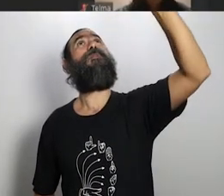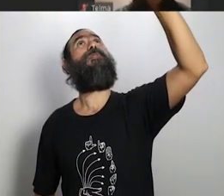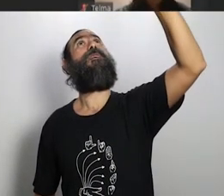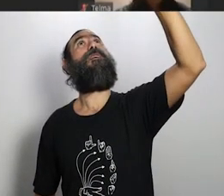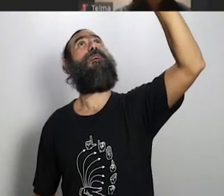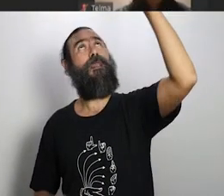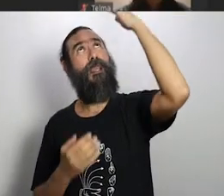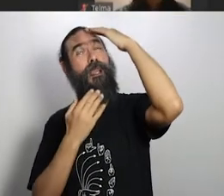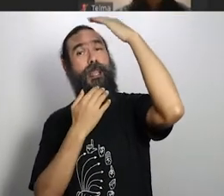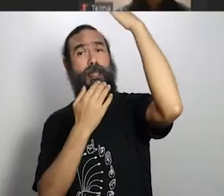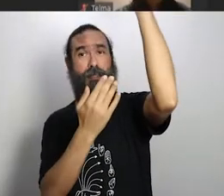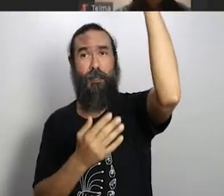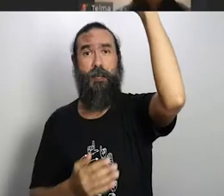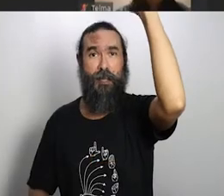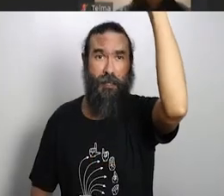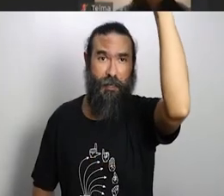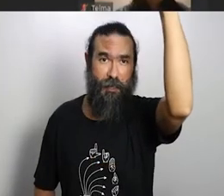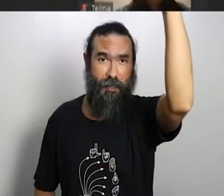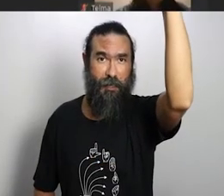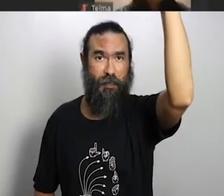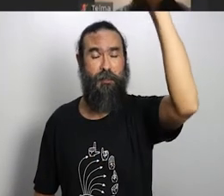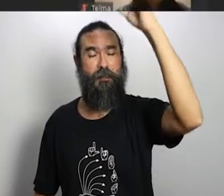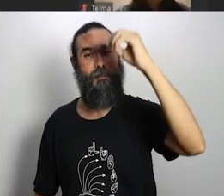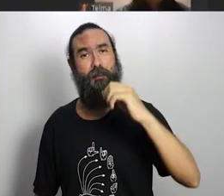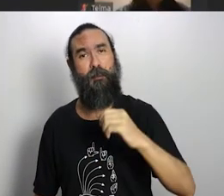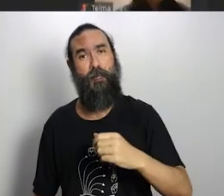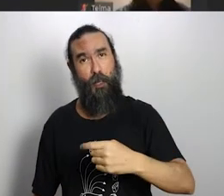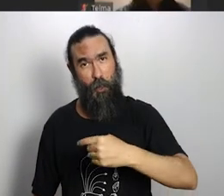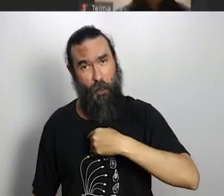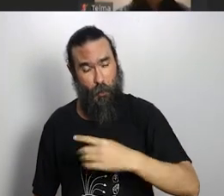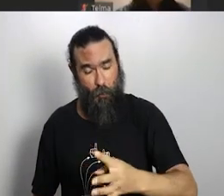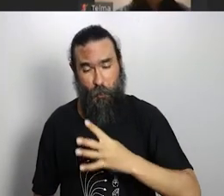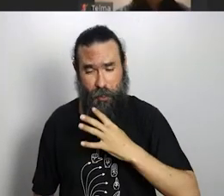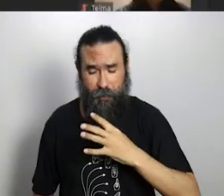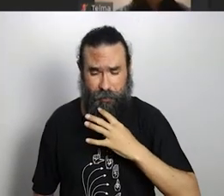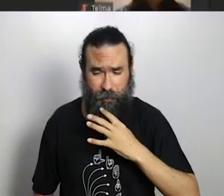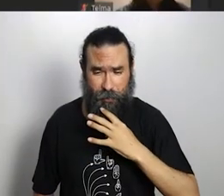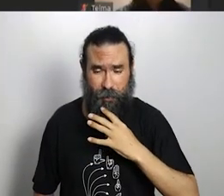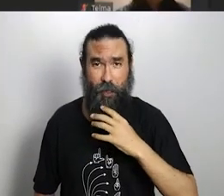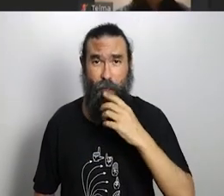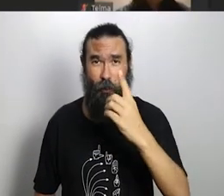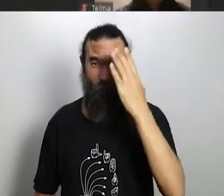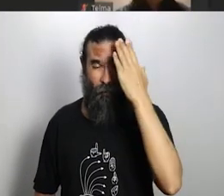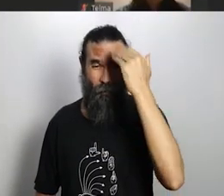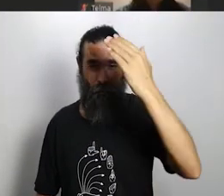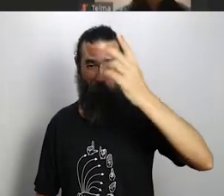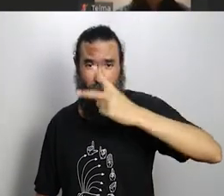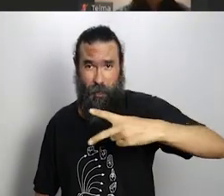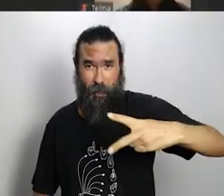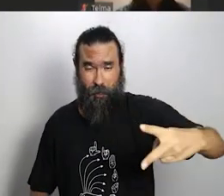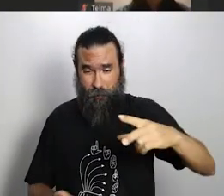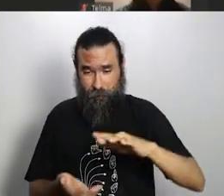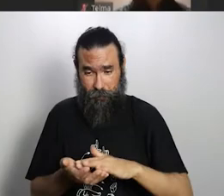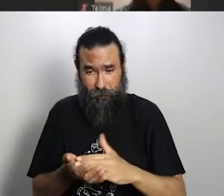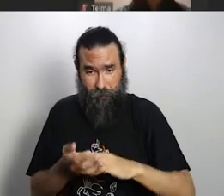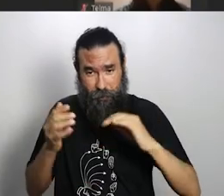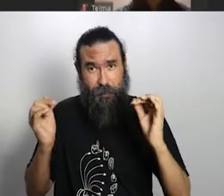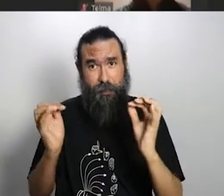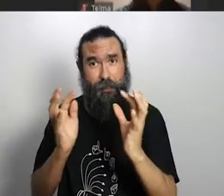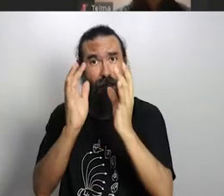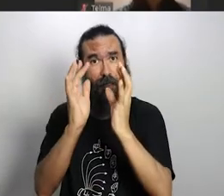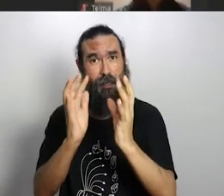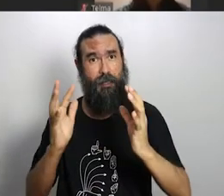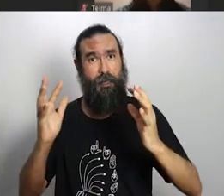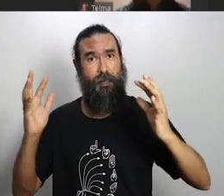agradeceu a Deus. Eu conheci, foi um mestre cirandeiro que passou o ano